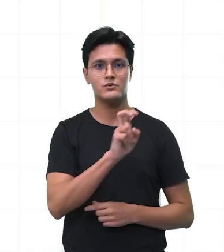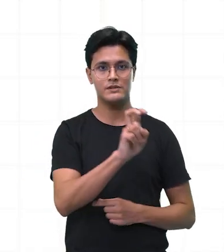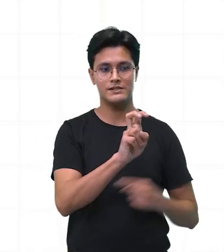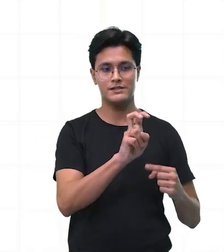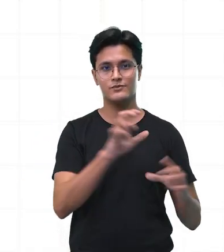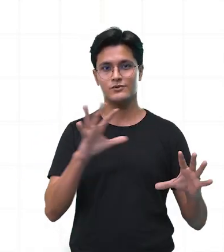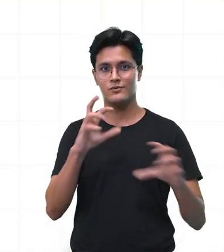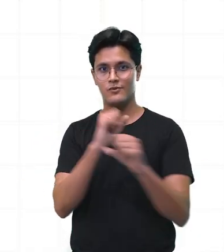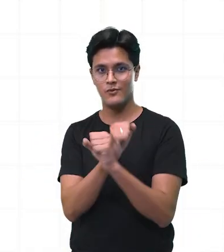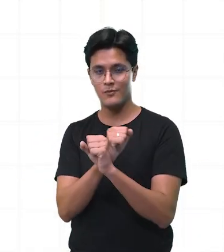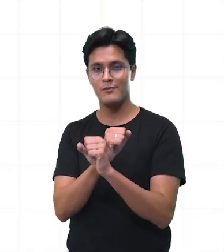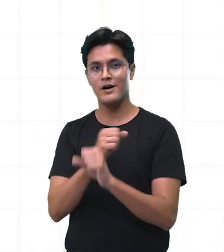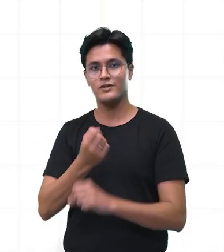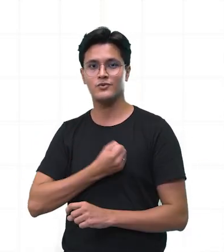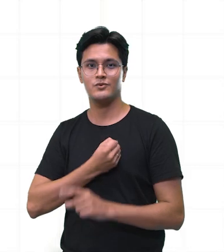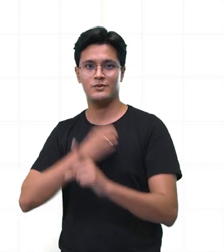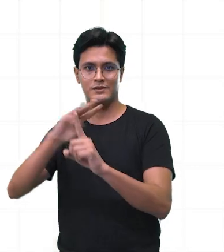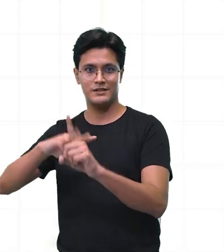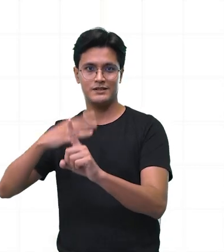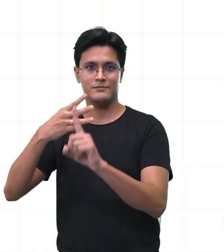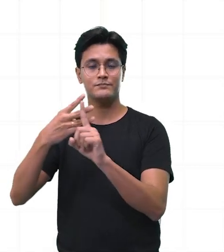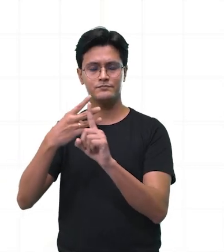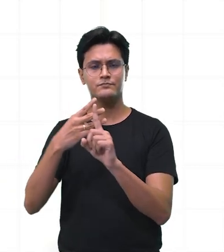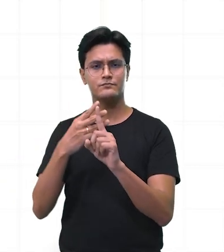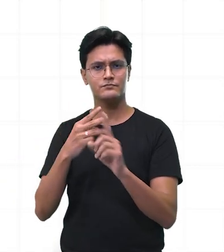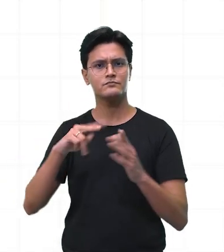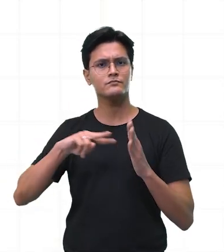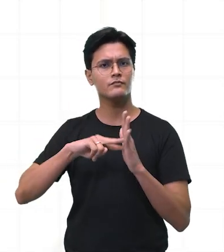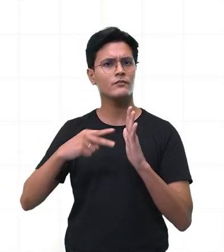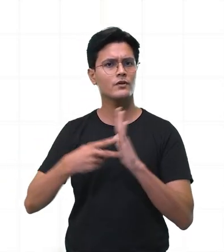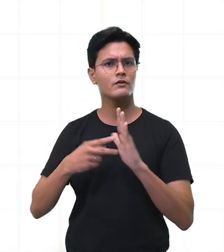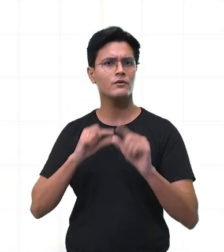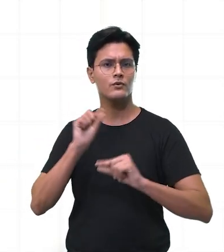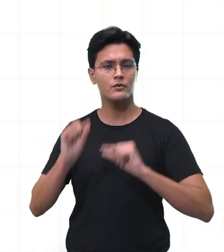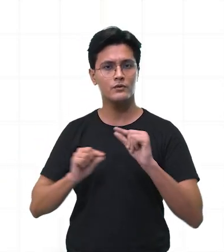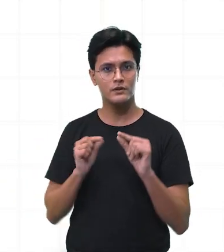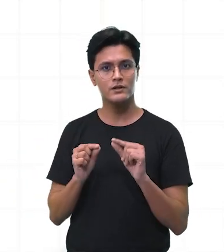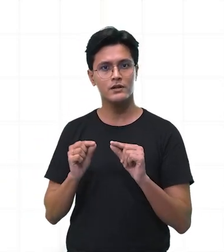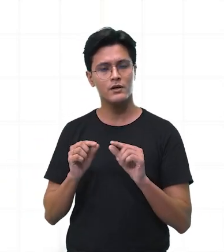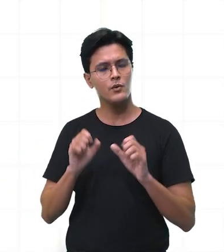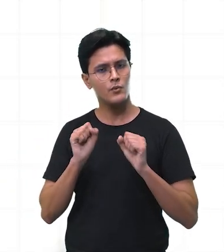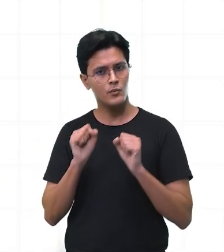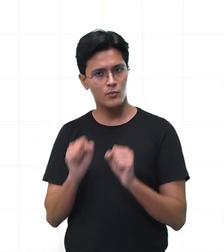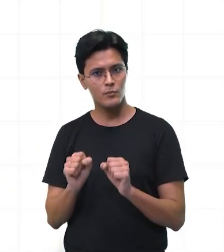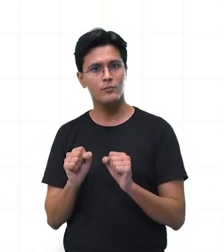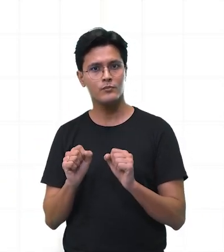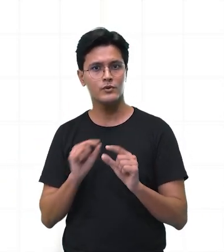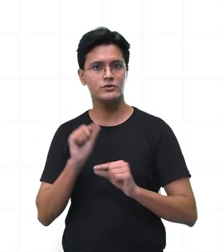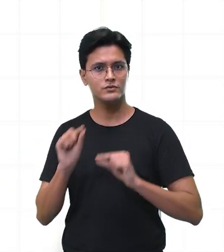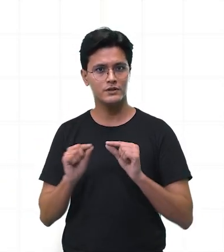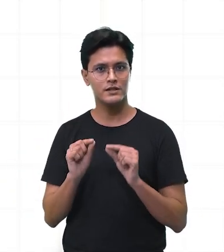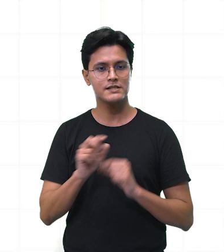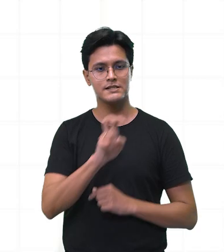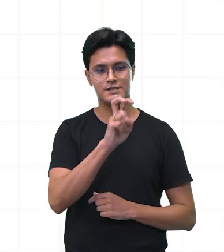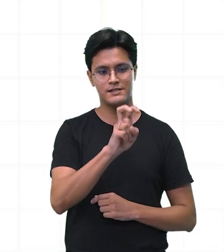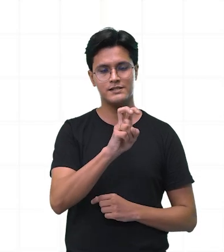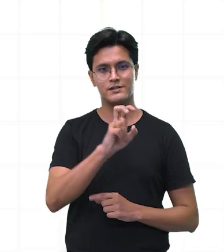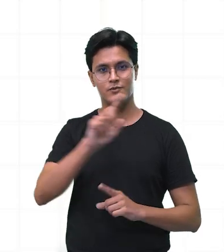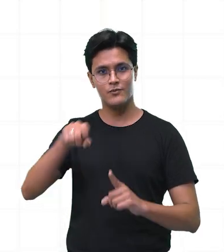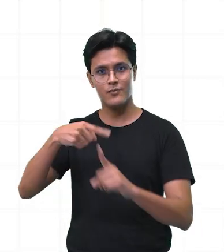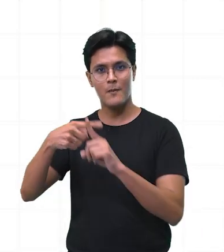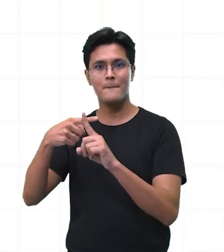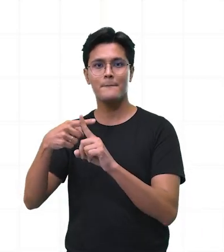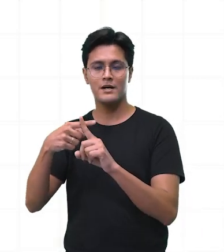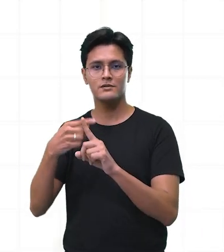triplo de um número. Ou seja, eu posso escrever a soma de 5, quer dizer que eu vou somar 5 com quanto? A soma